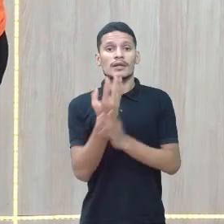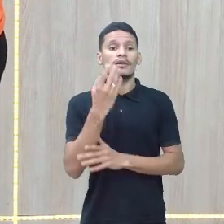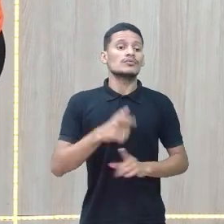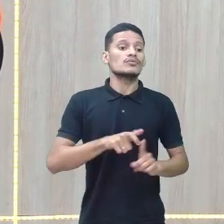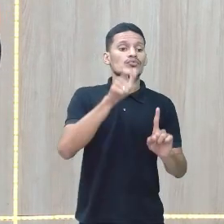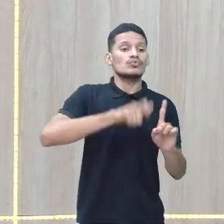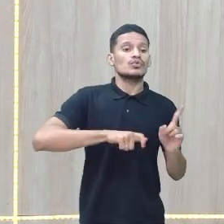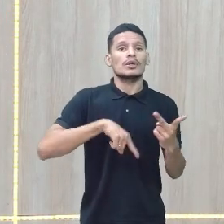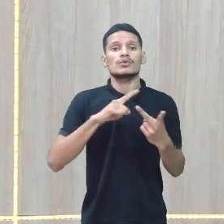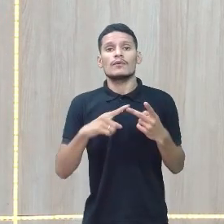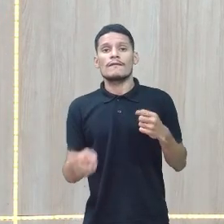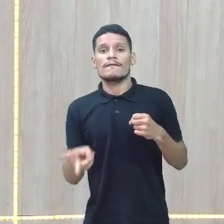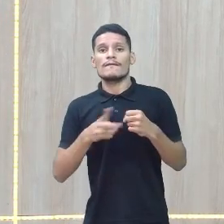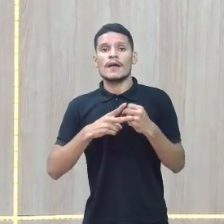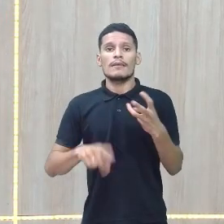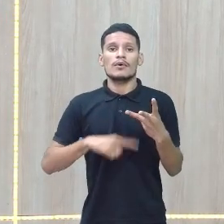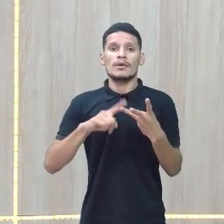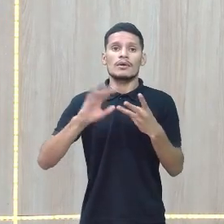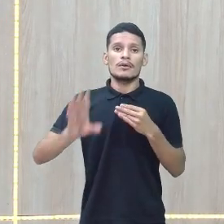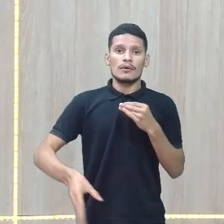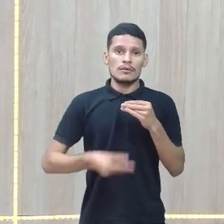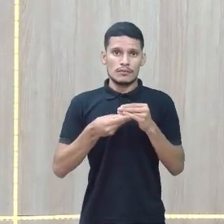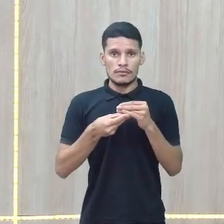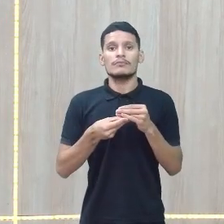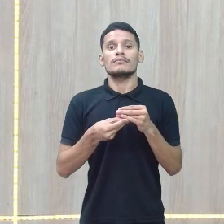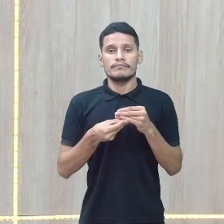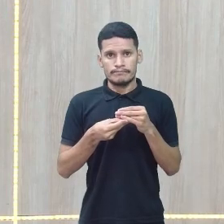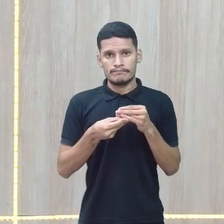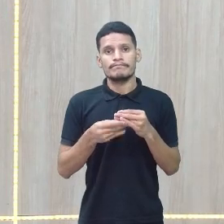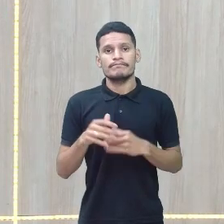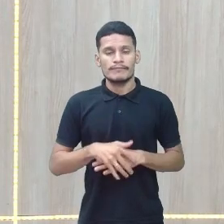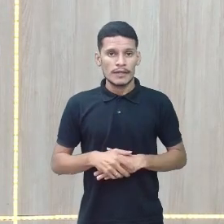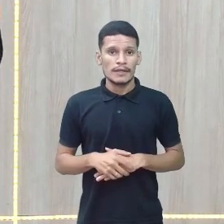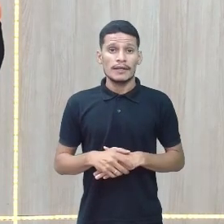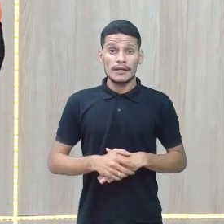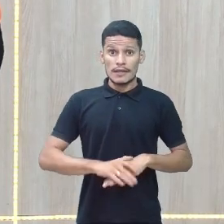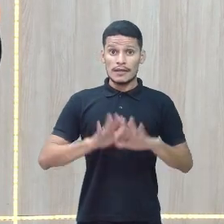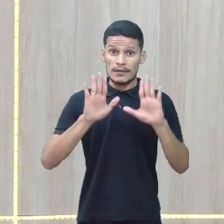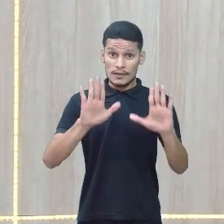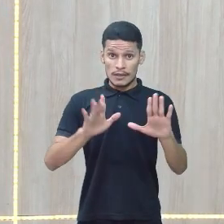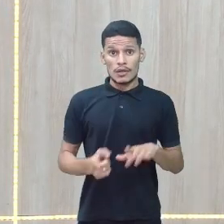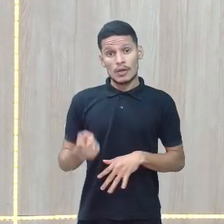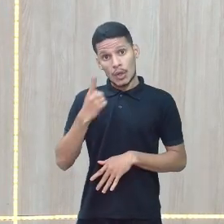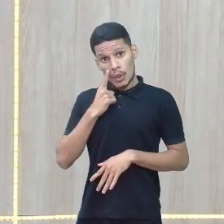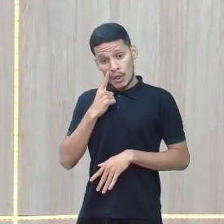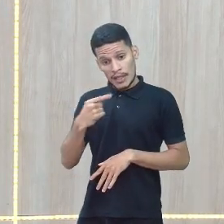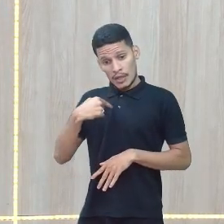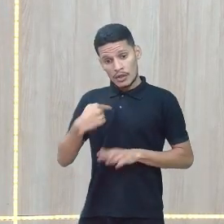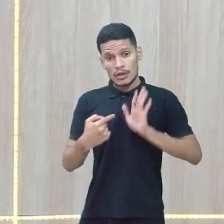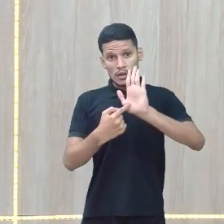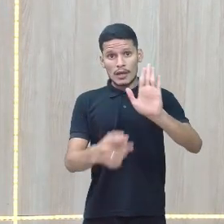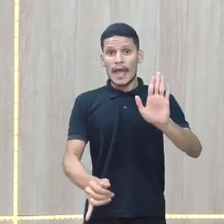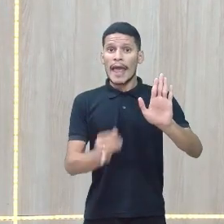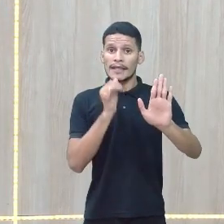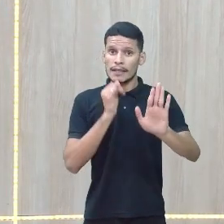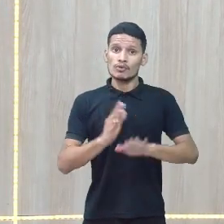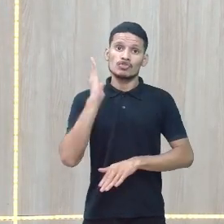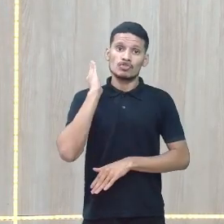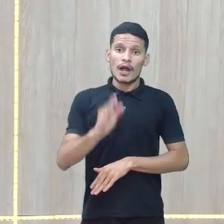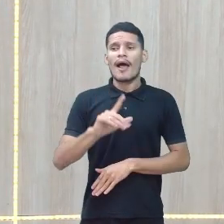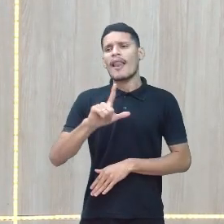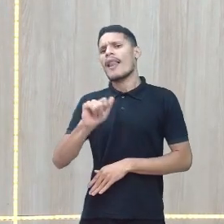sujeito, verbo e o complemento. E aí, eu coloquei um exemplo para